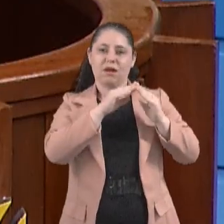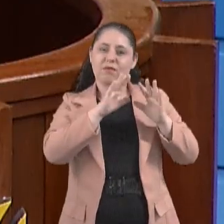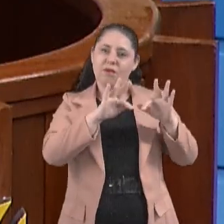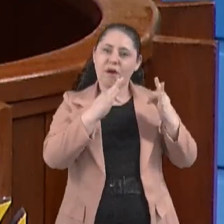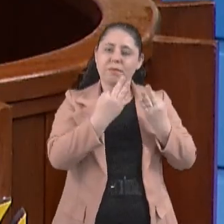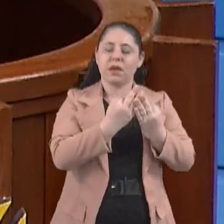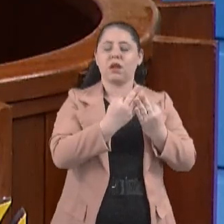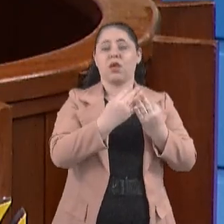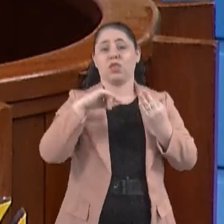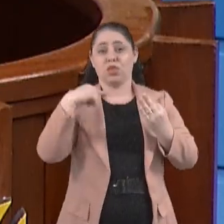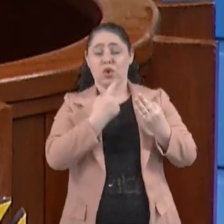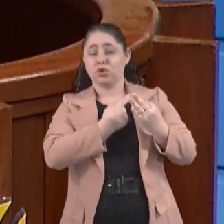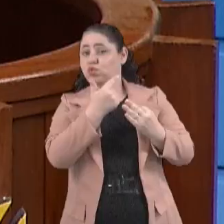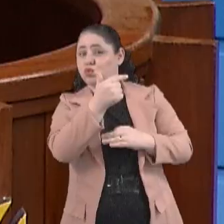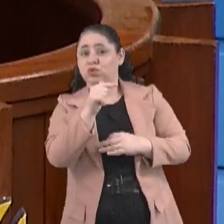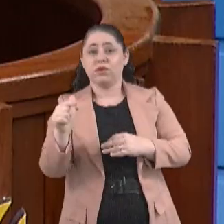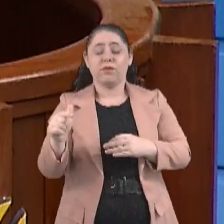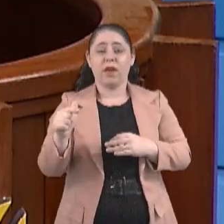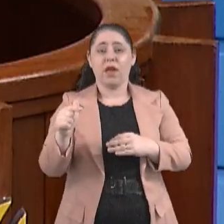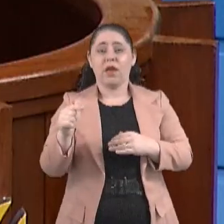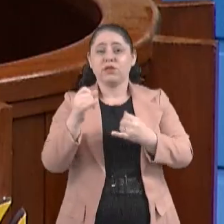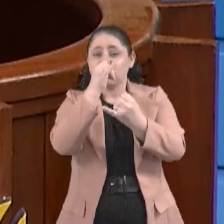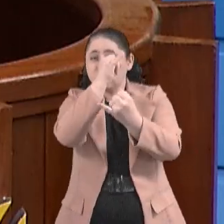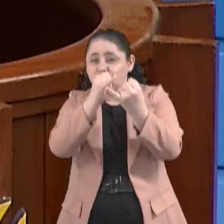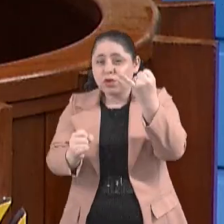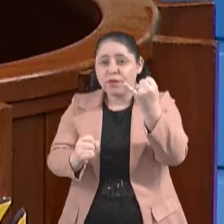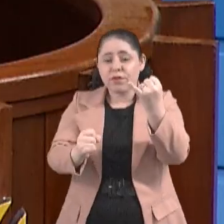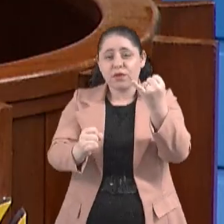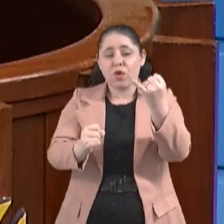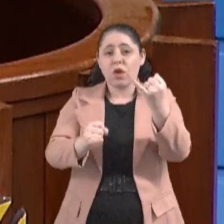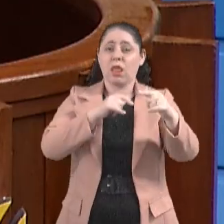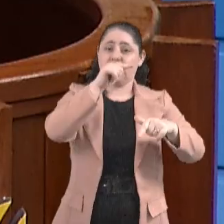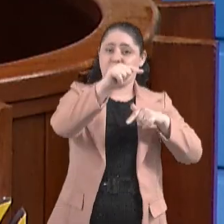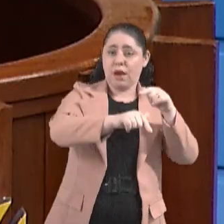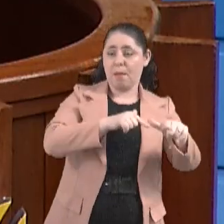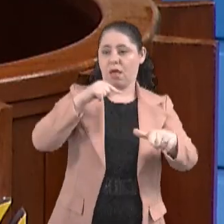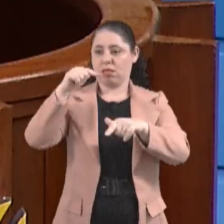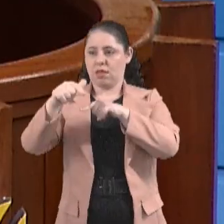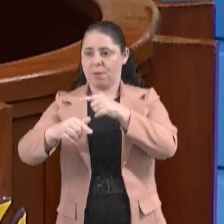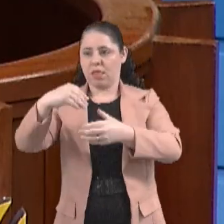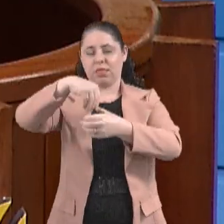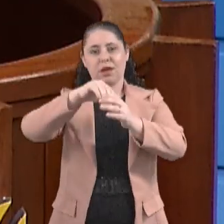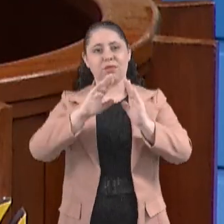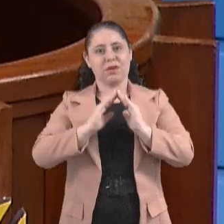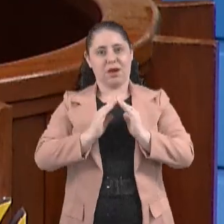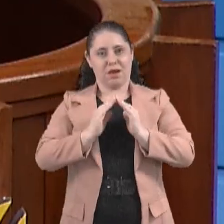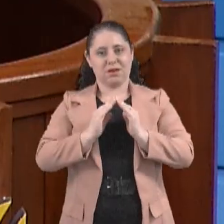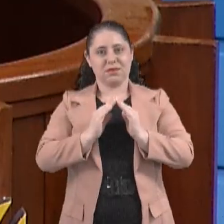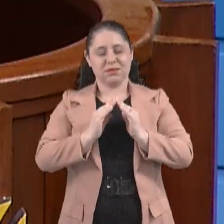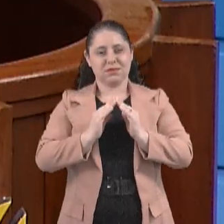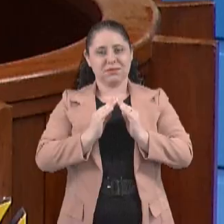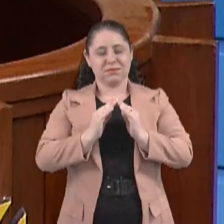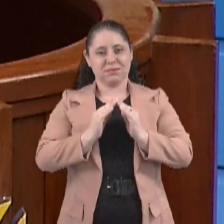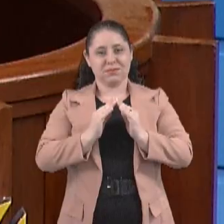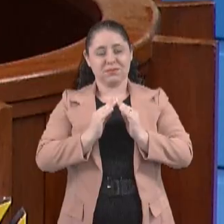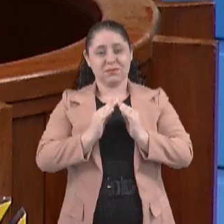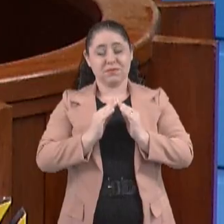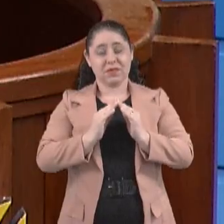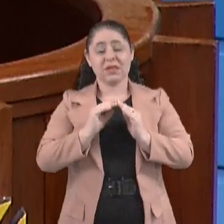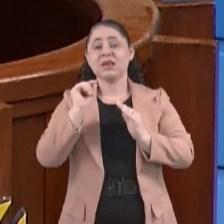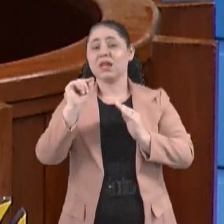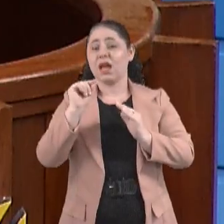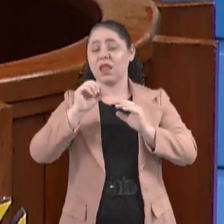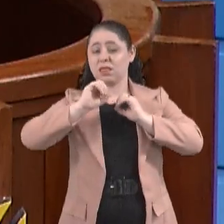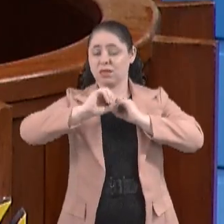casas, enquanto nós não tivermos divisão igual das tarefas domésticas em casa, enquanto